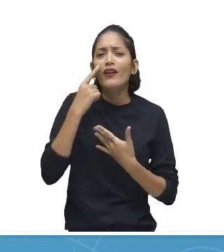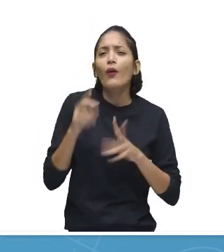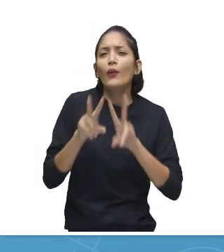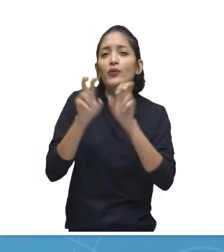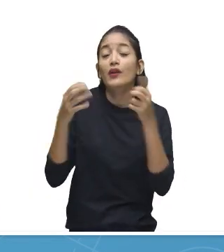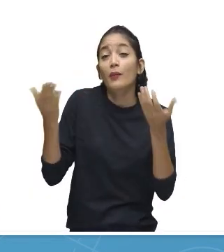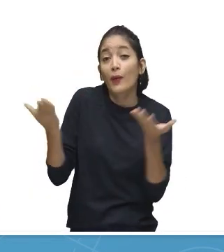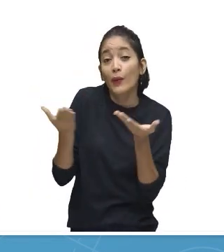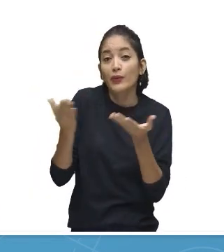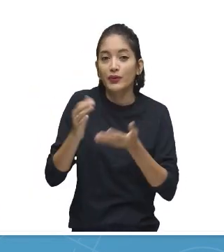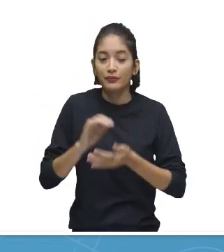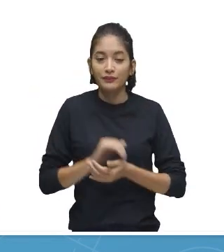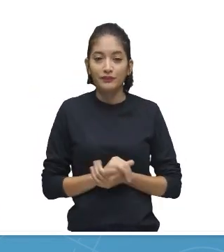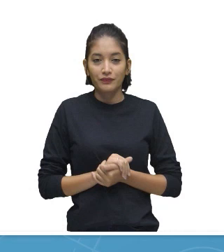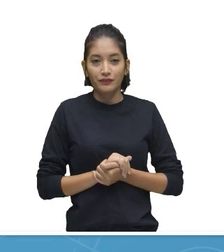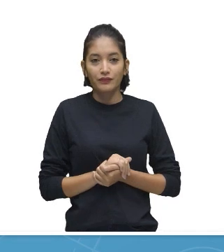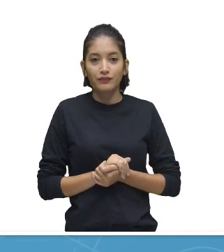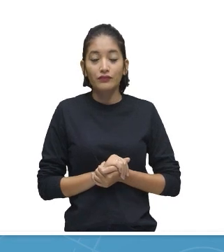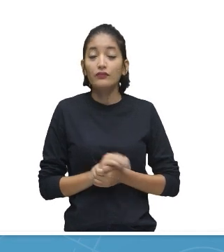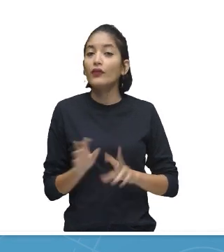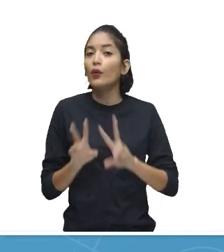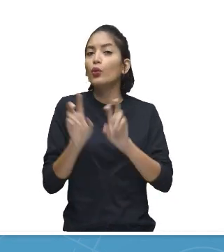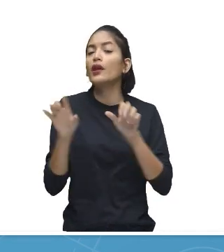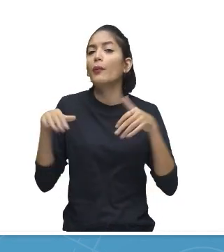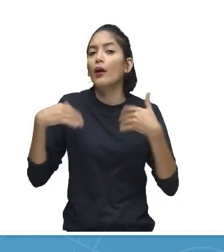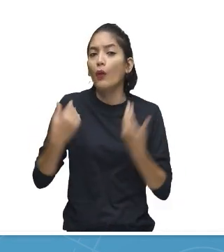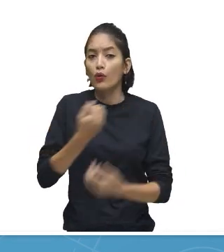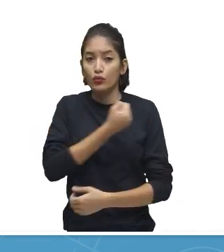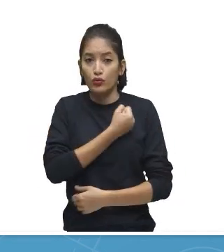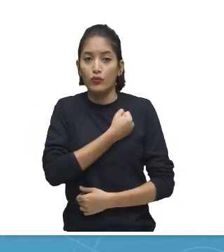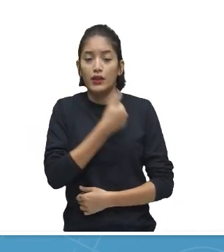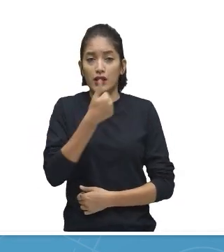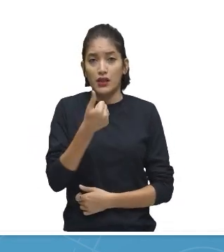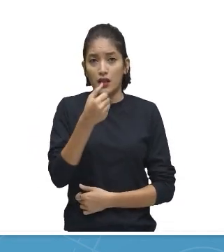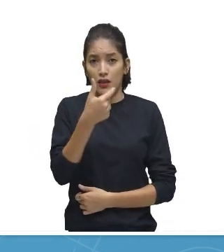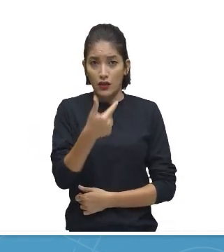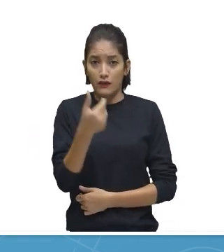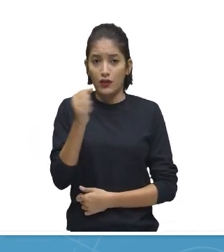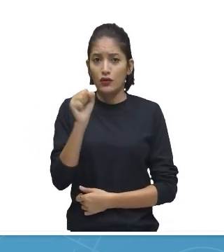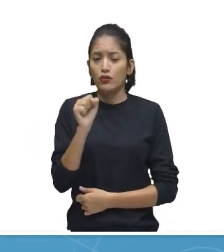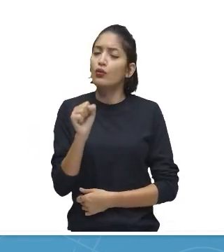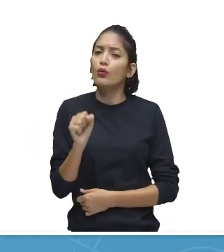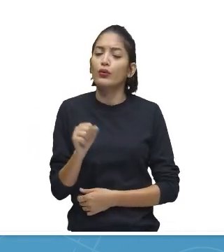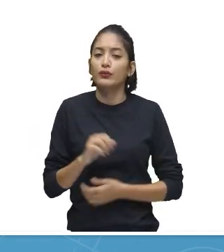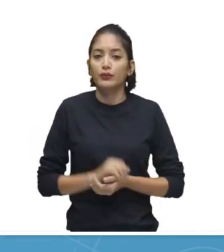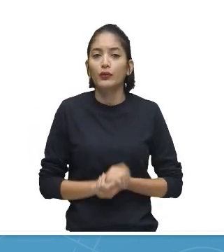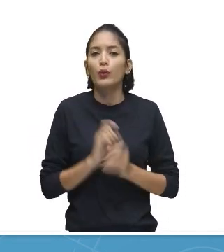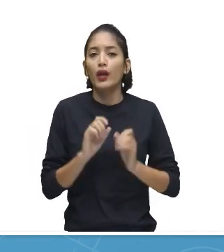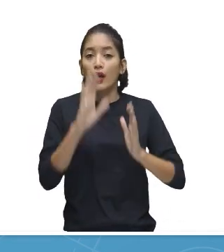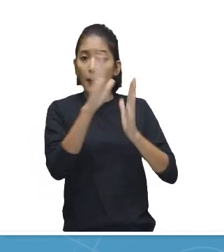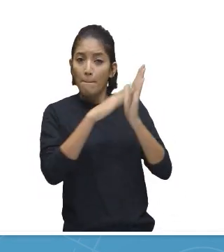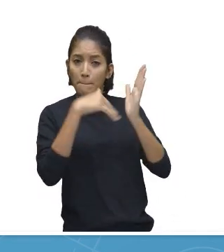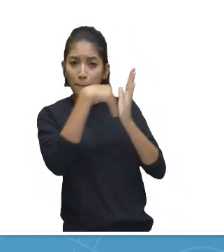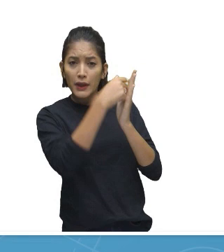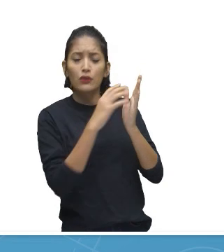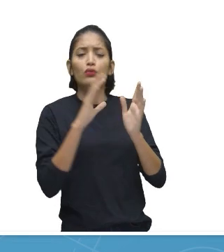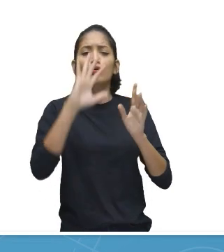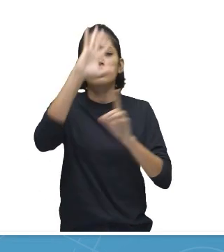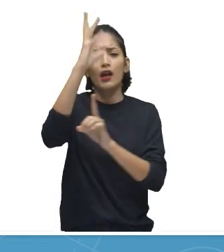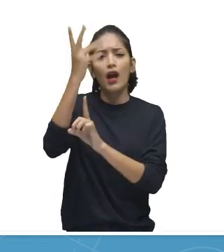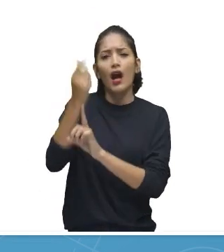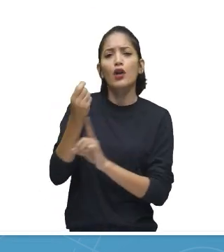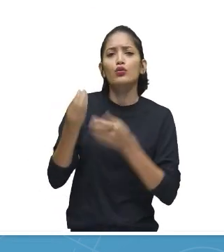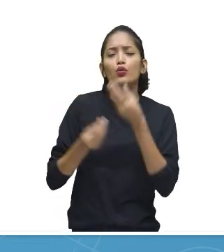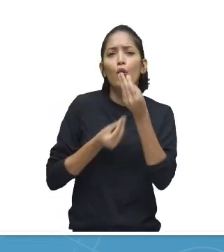nossa aula de hoje? Hoje é a nossa aula 128 e a gente vai conversar sobre pintura e arte enquanto meio